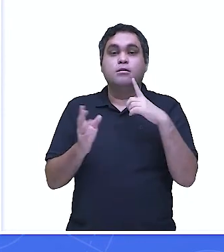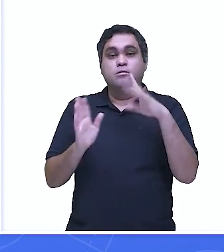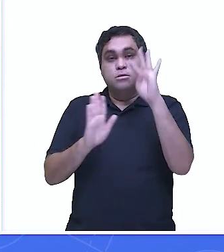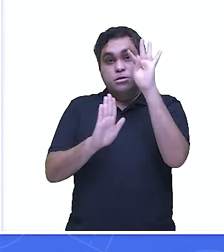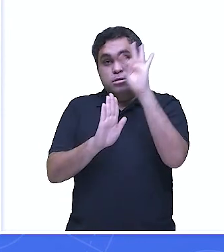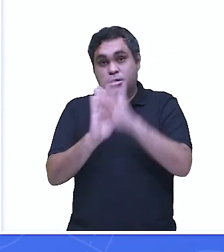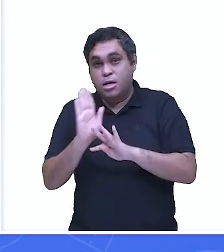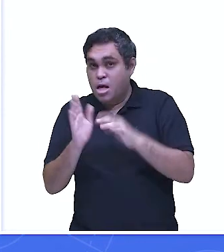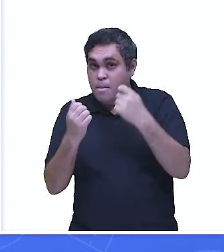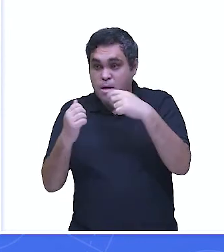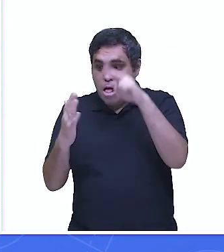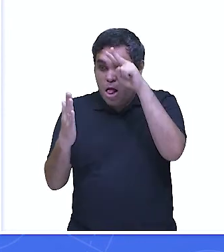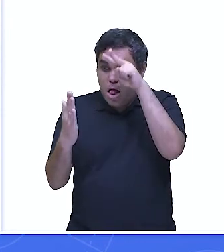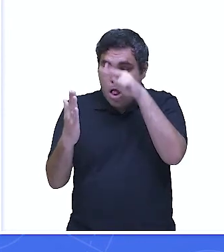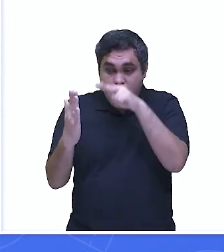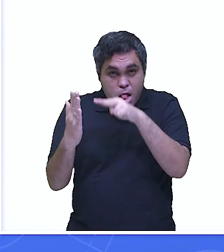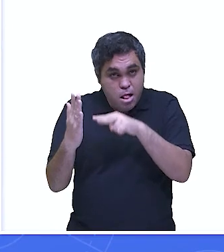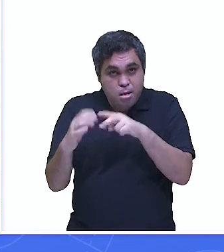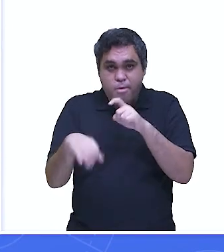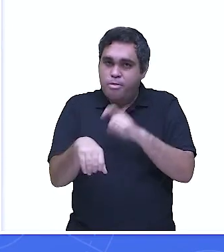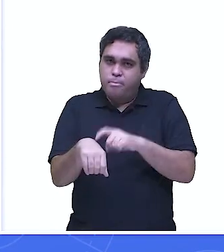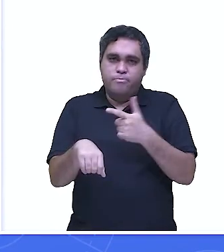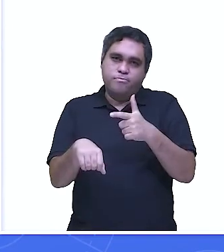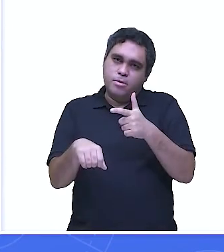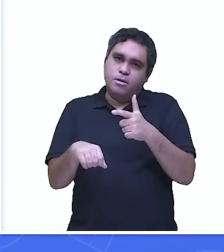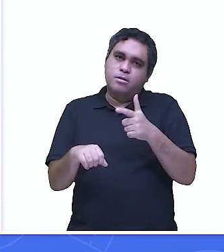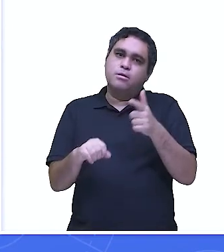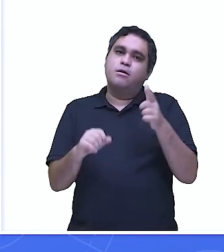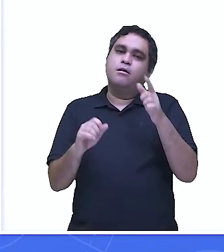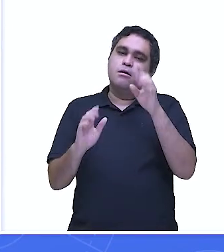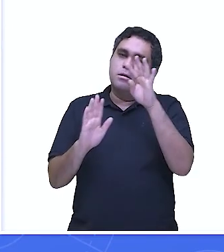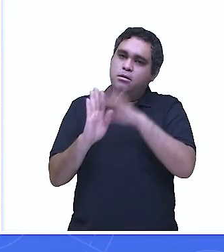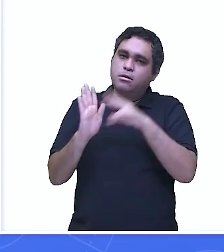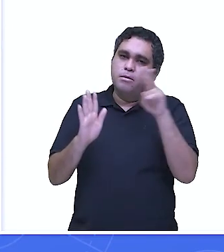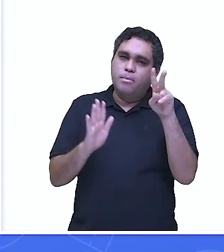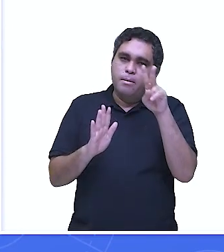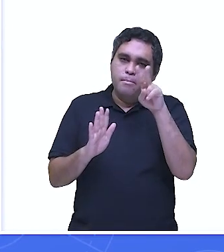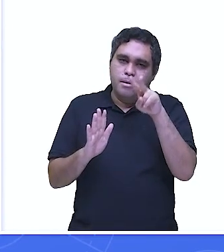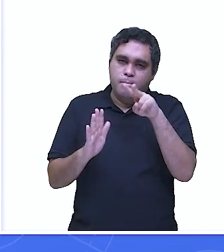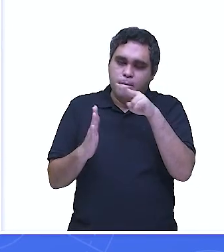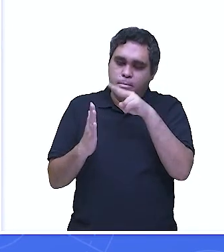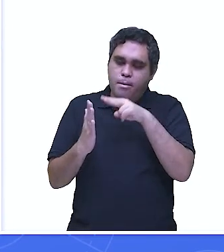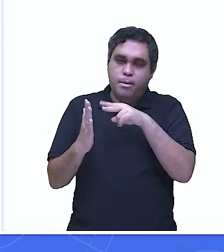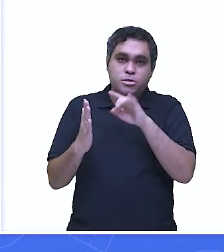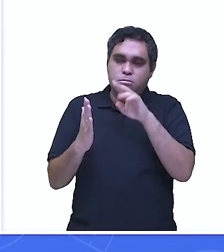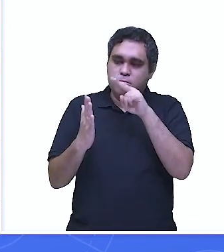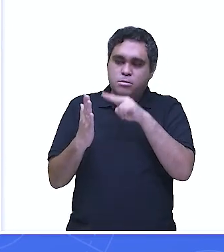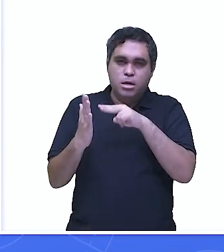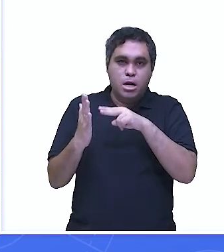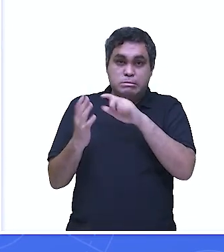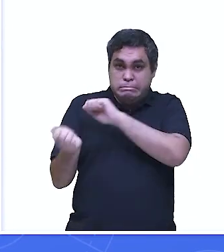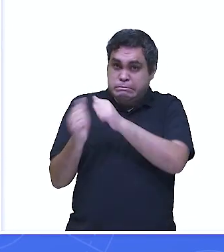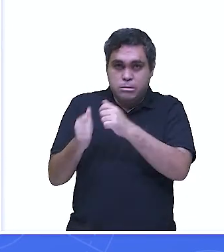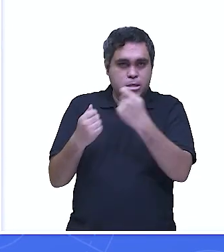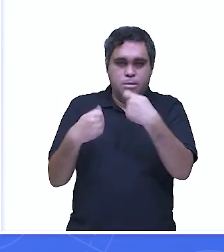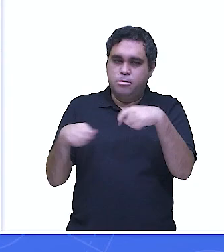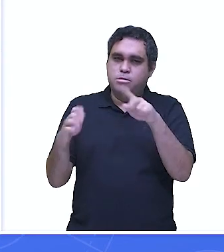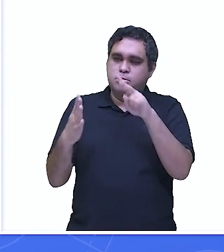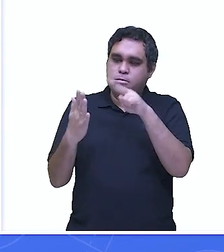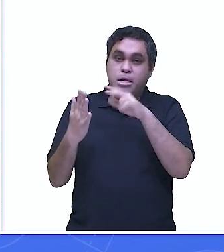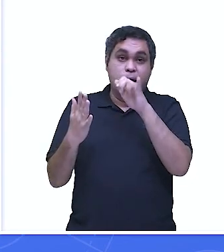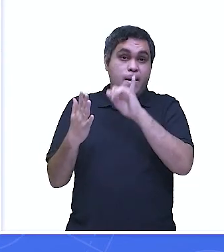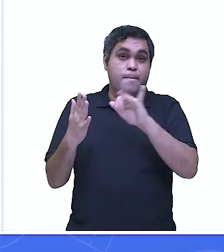isso, tá bom? Mas tá aqui o texto passando para vocês. Viram que ele não tem imagem,